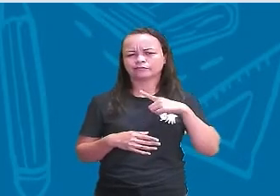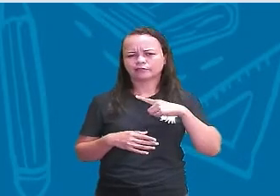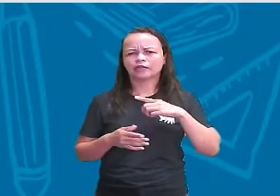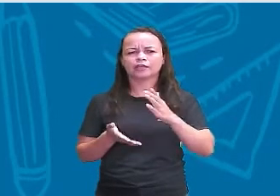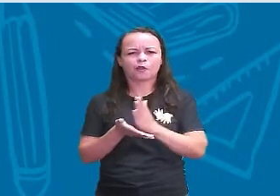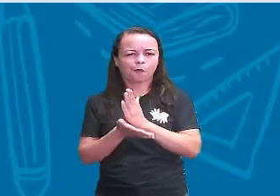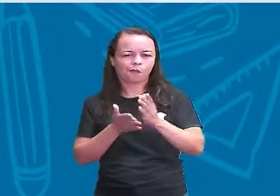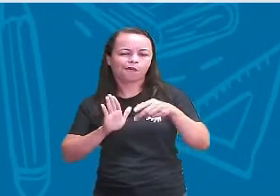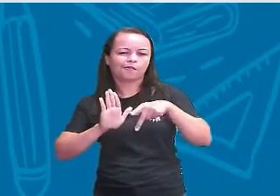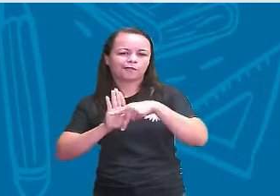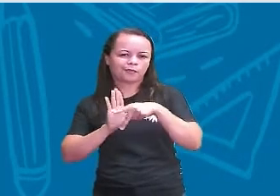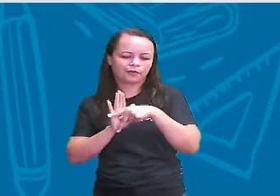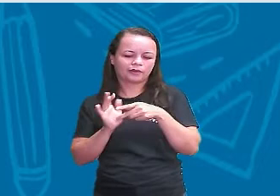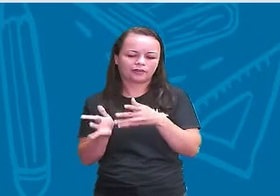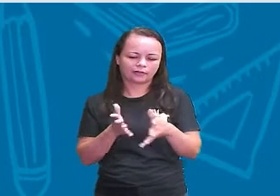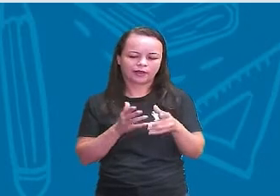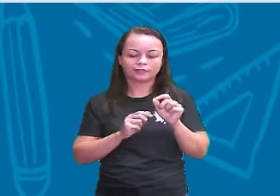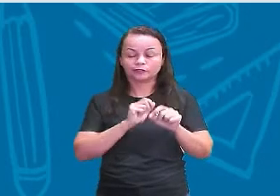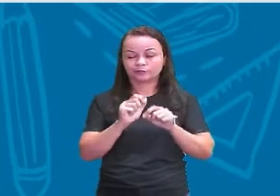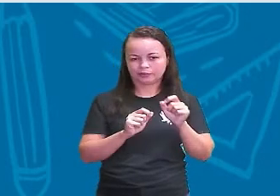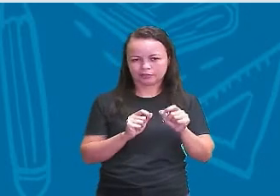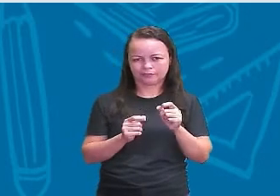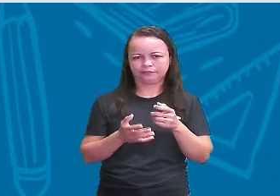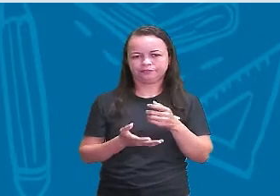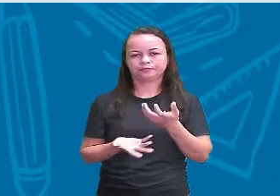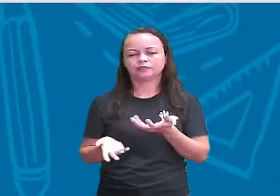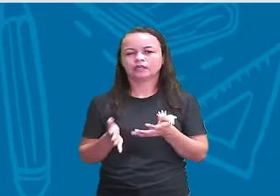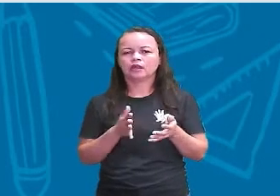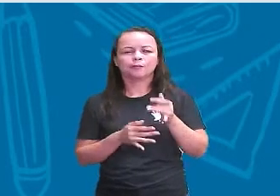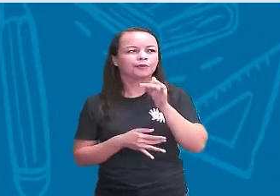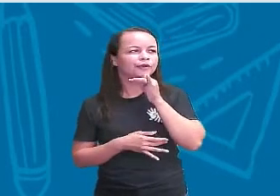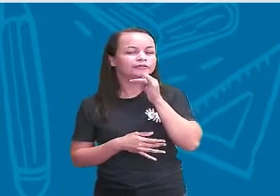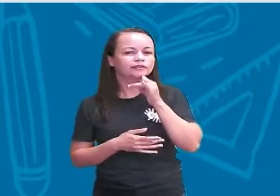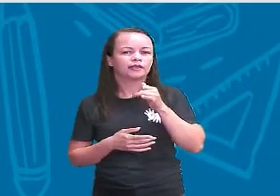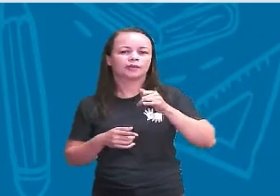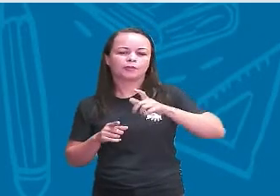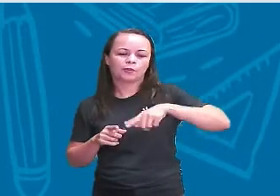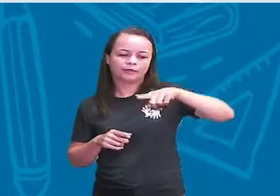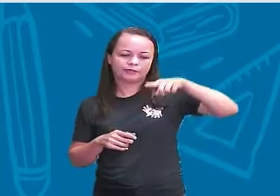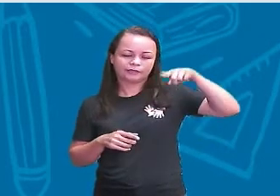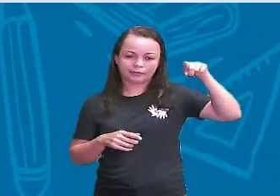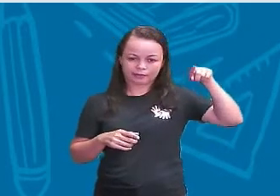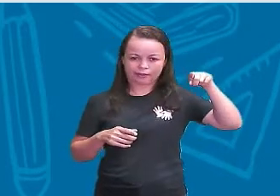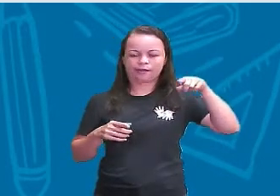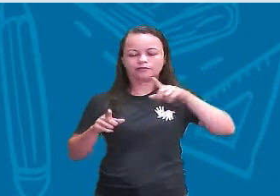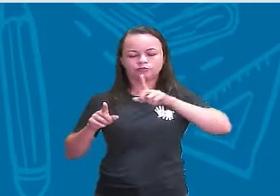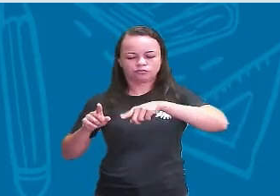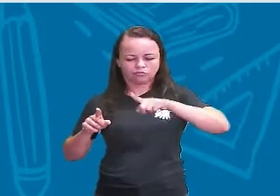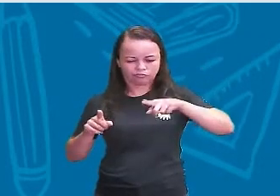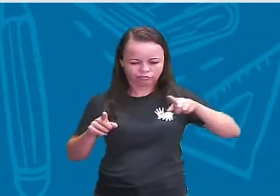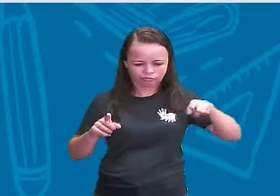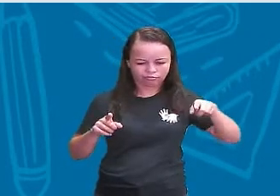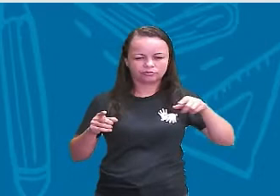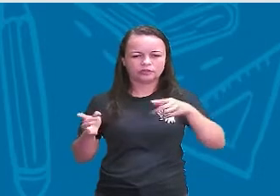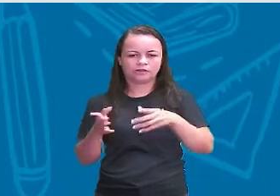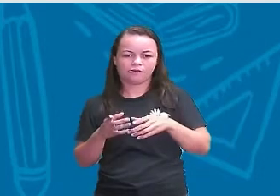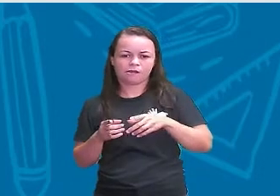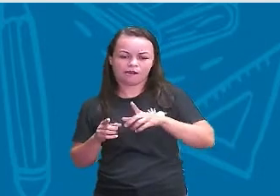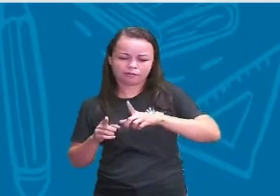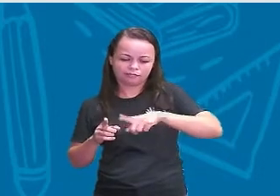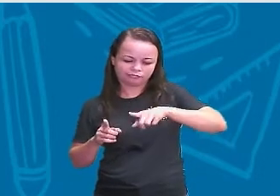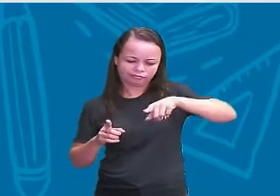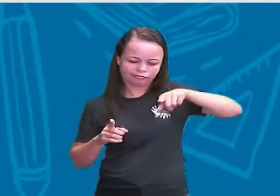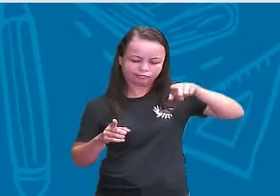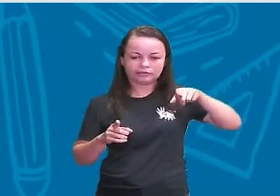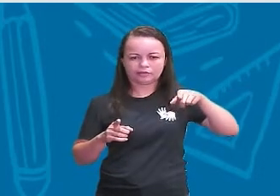propriedades, certo? E algumas delas são, por exemplo, a intensidade e a frequência. A intensidade ela vai